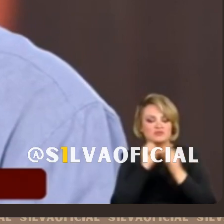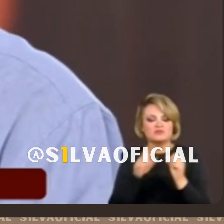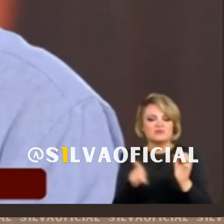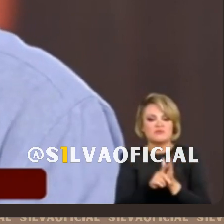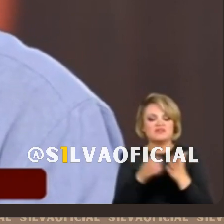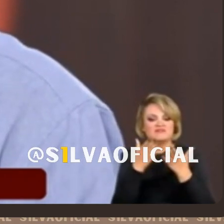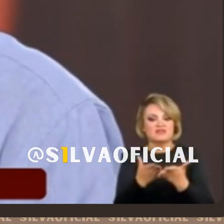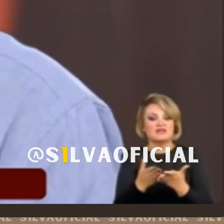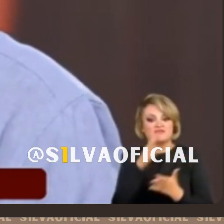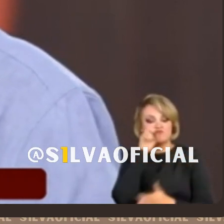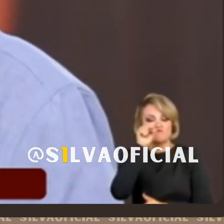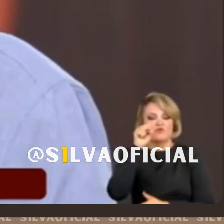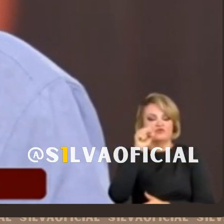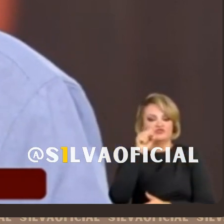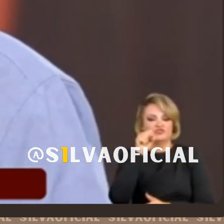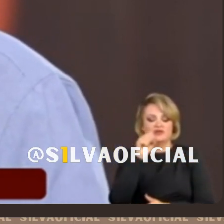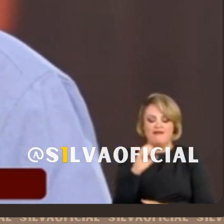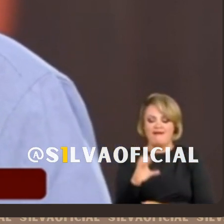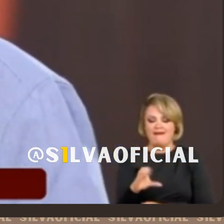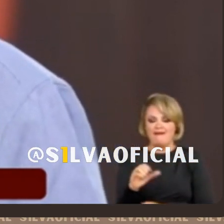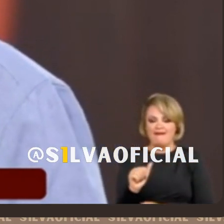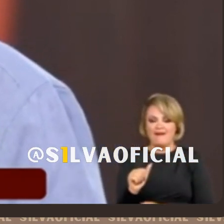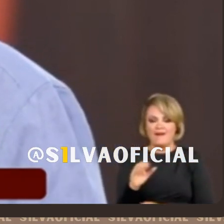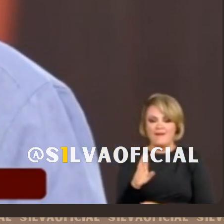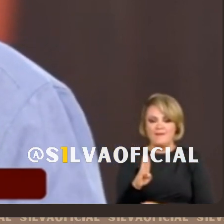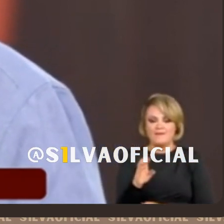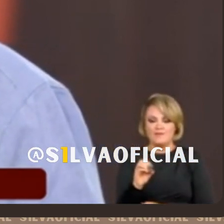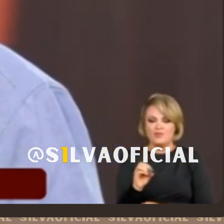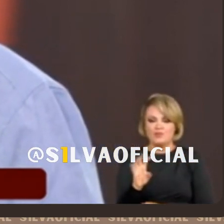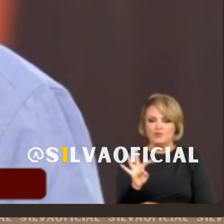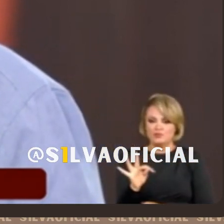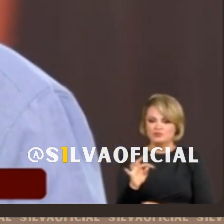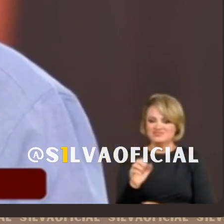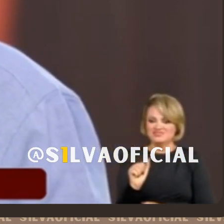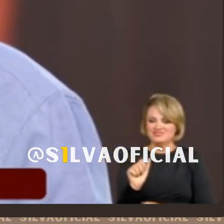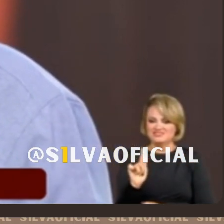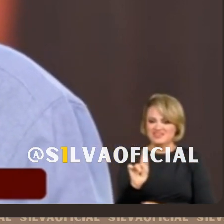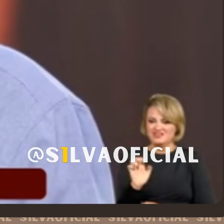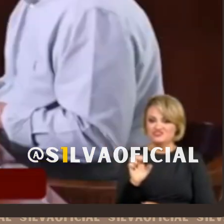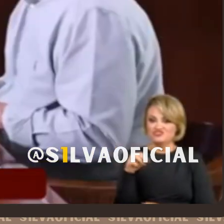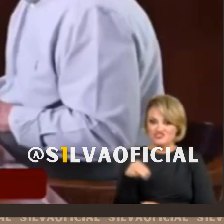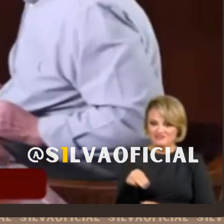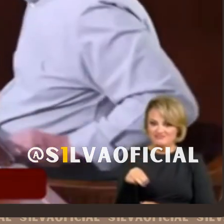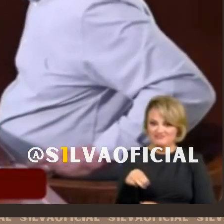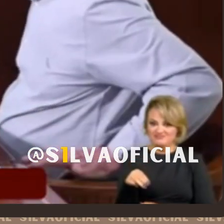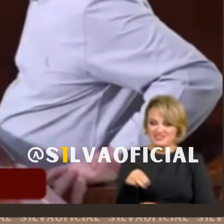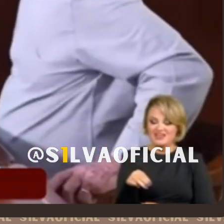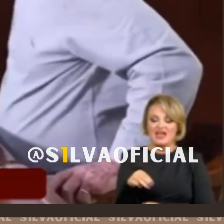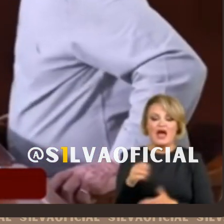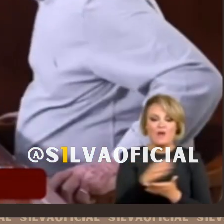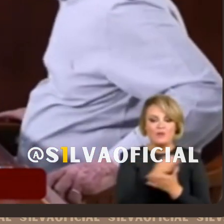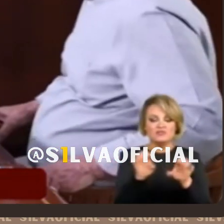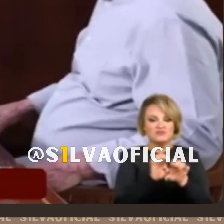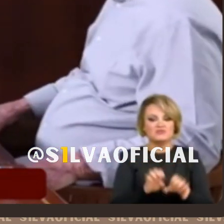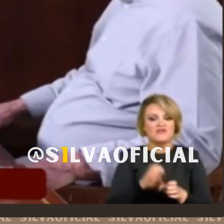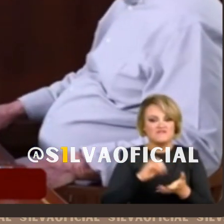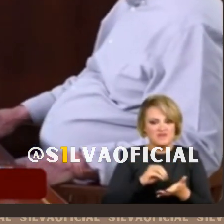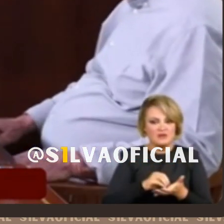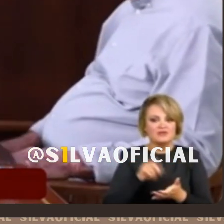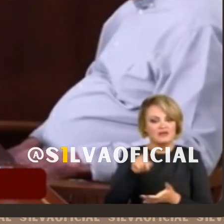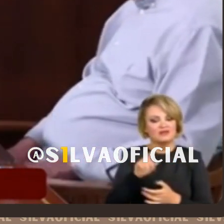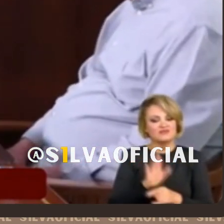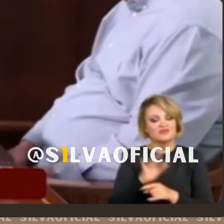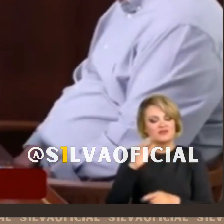resolver parte daquilo que é a nossa deficiência de infraestrutura. Presidente, eu me lembro lá em Angola que teve